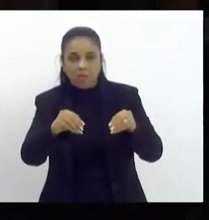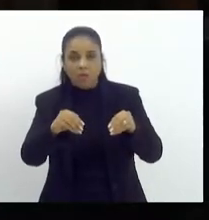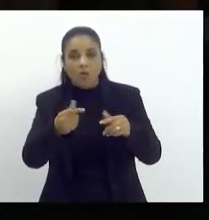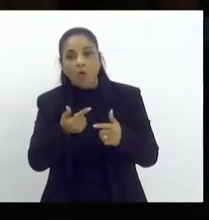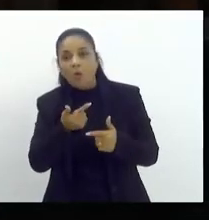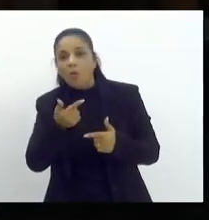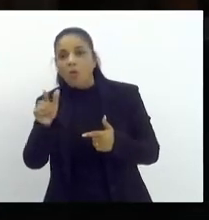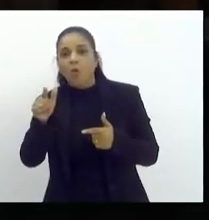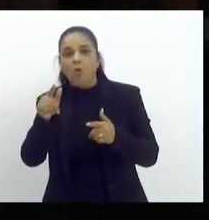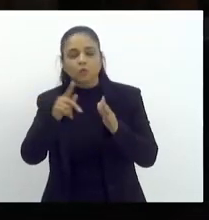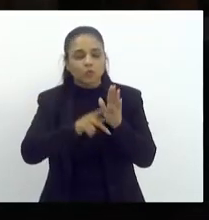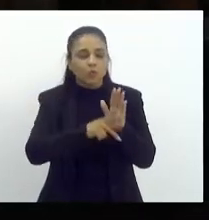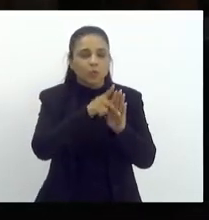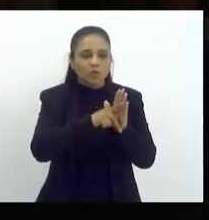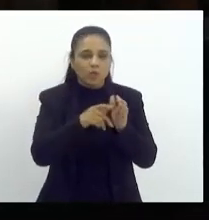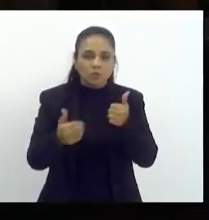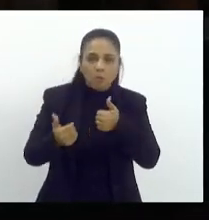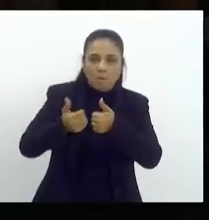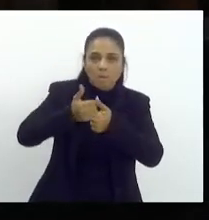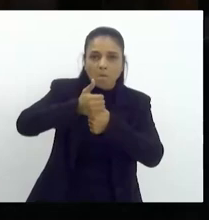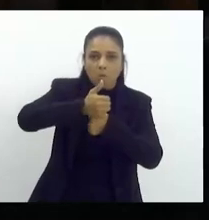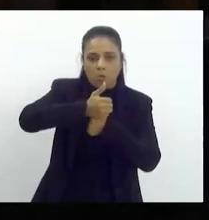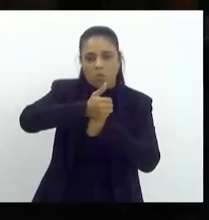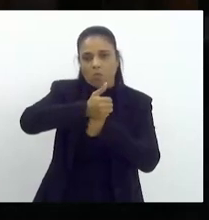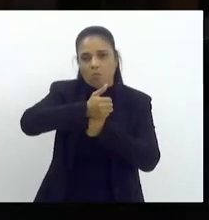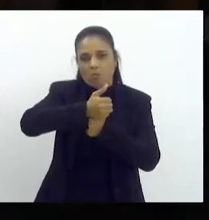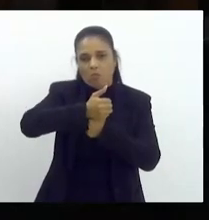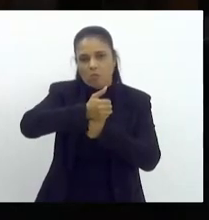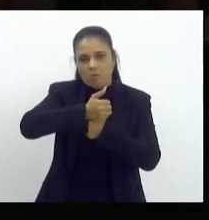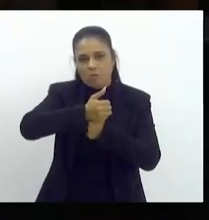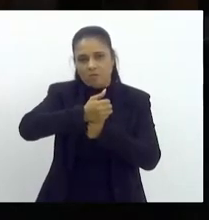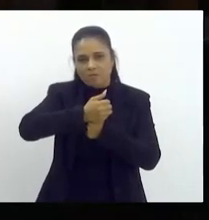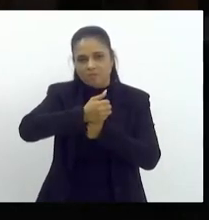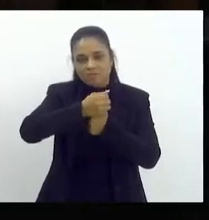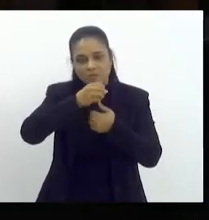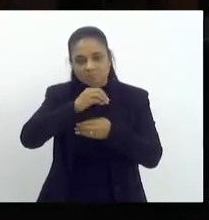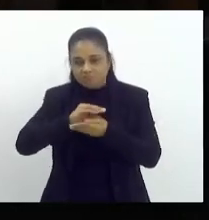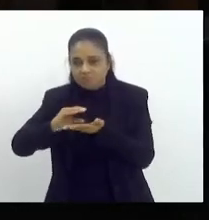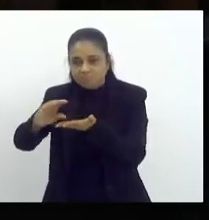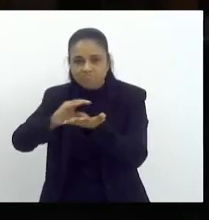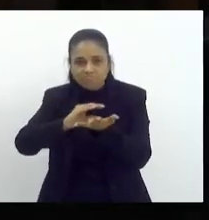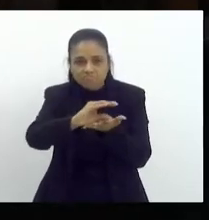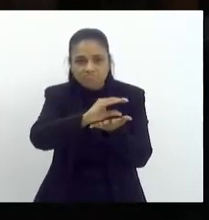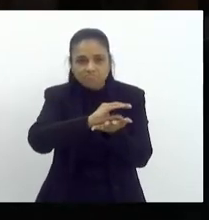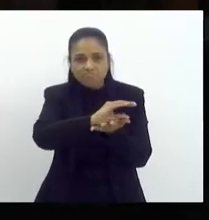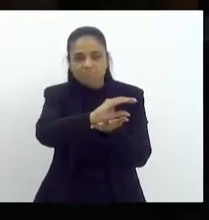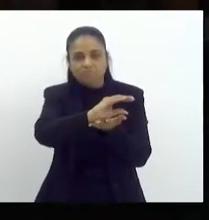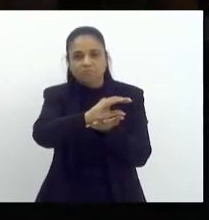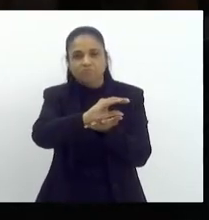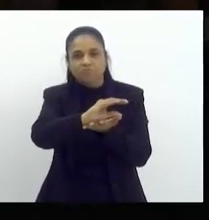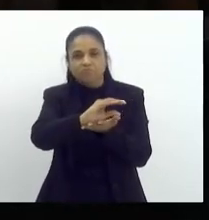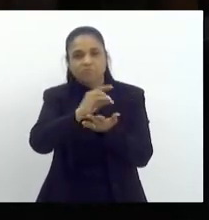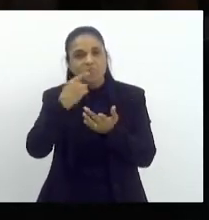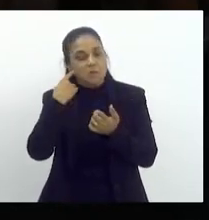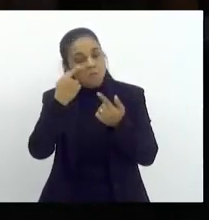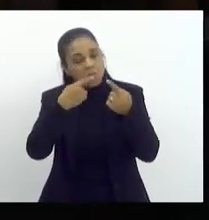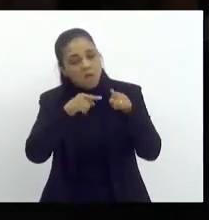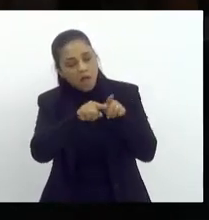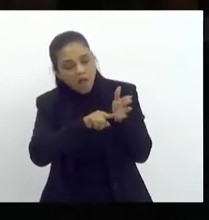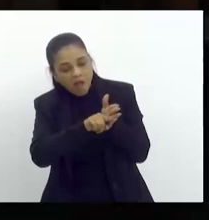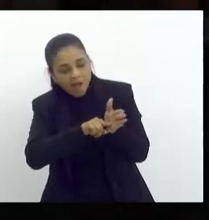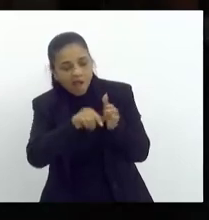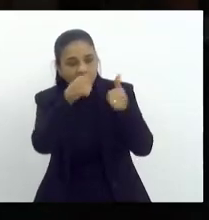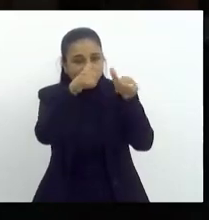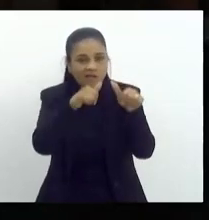outro outra ferramenta outro projeto de distribuição de renda para que a gente pudesse apreciar e não